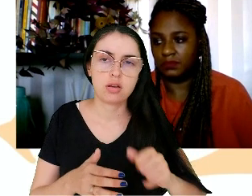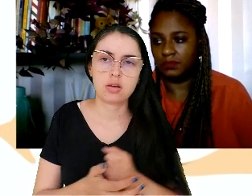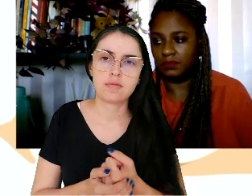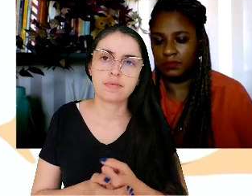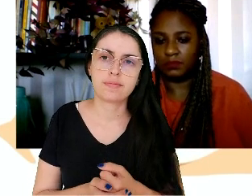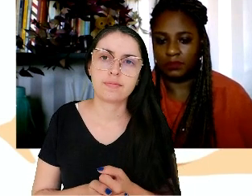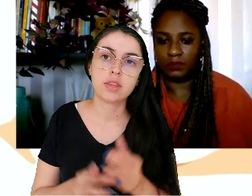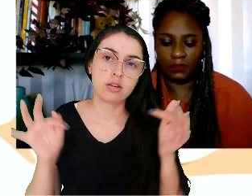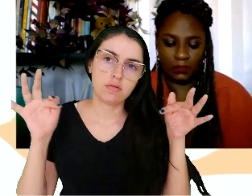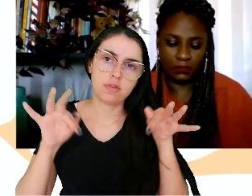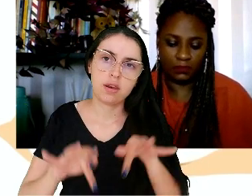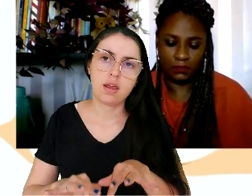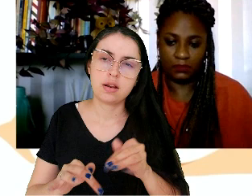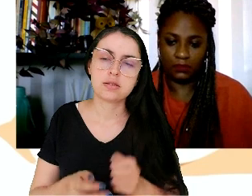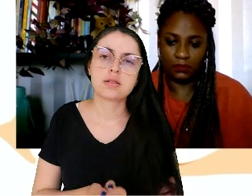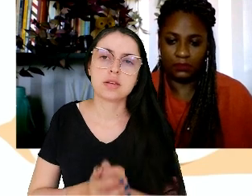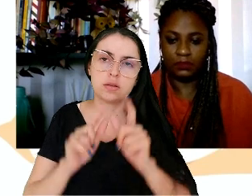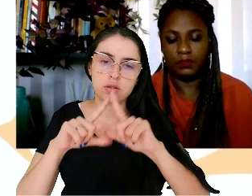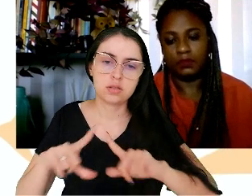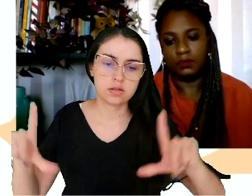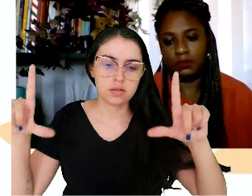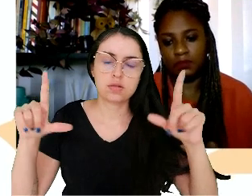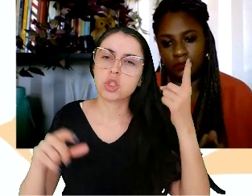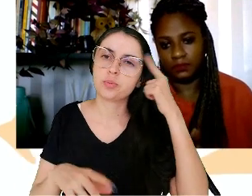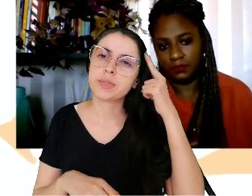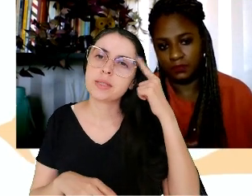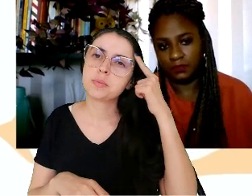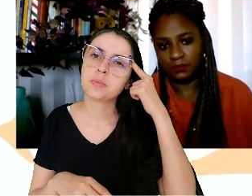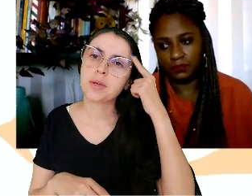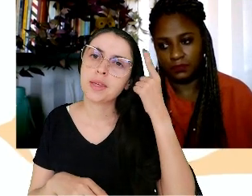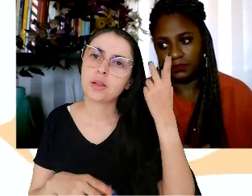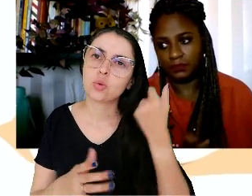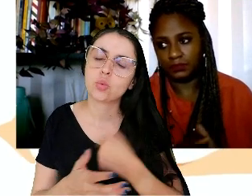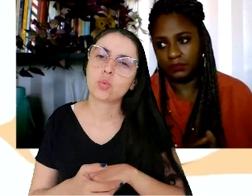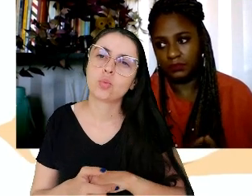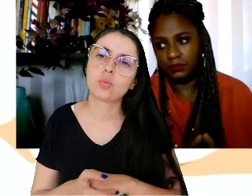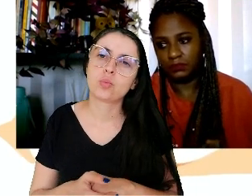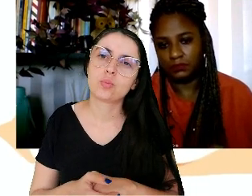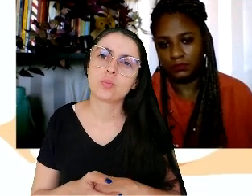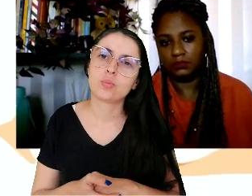Eu termino essa apresentação com essa reflexão.